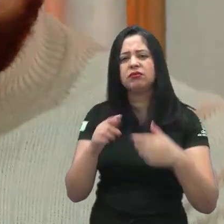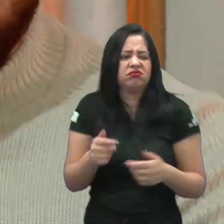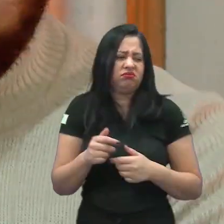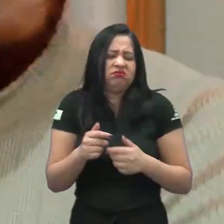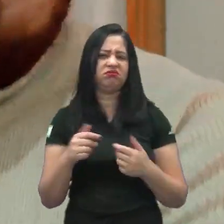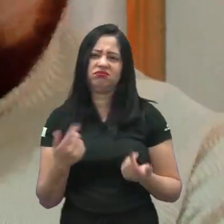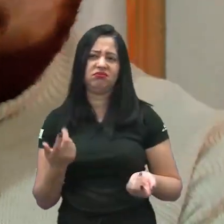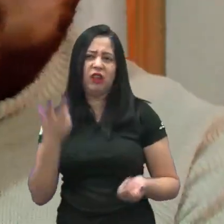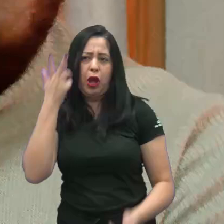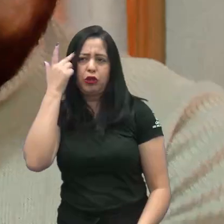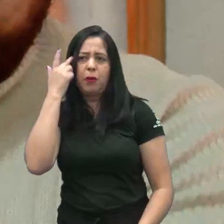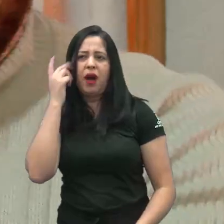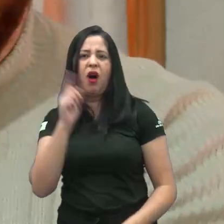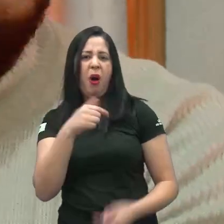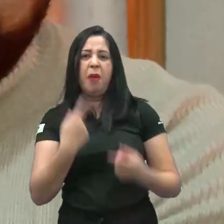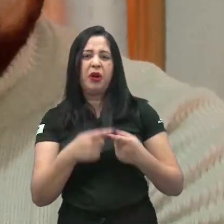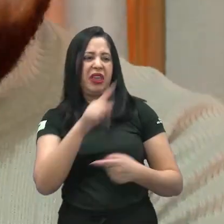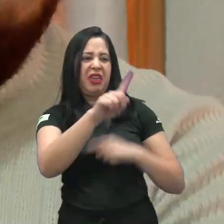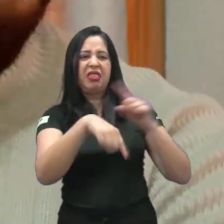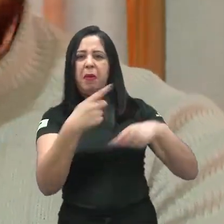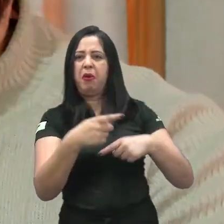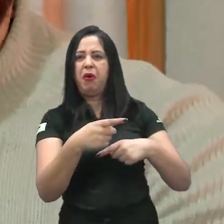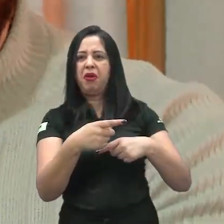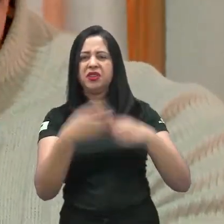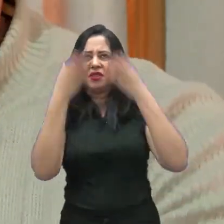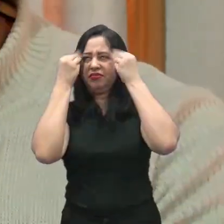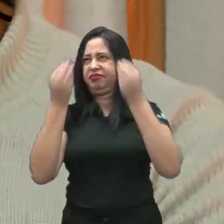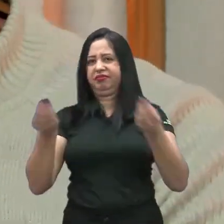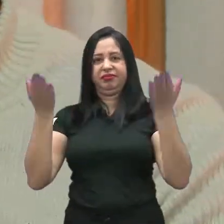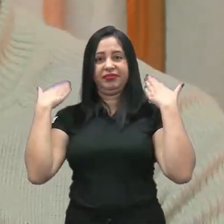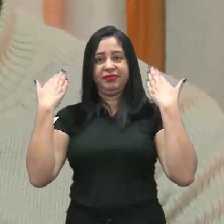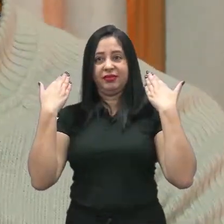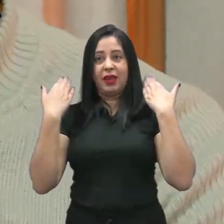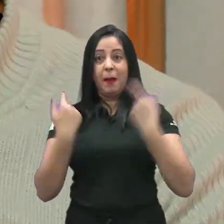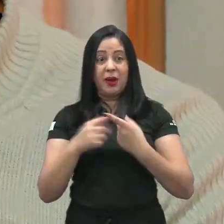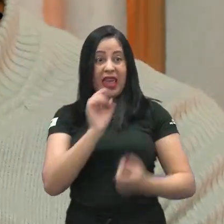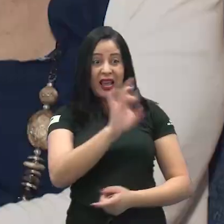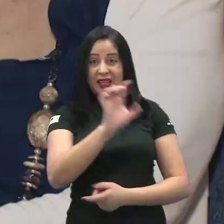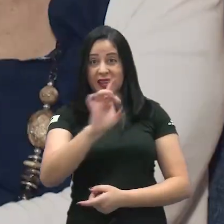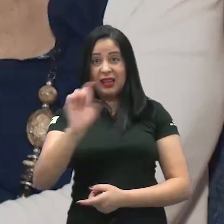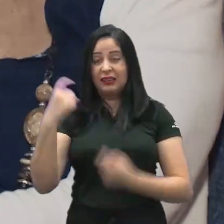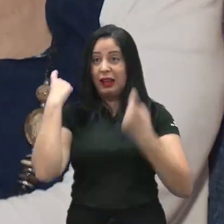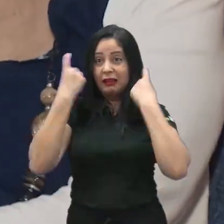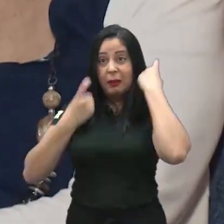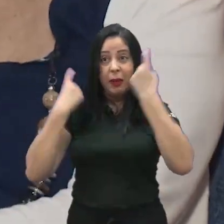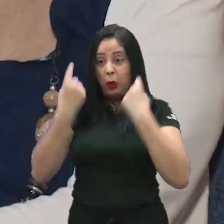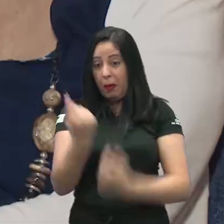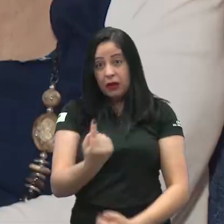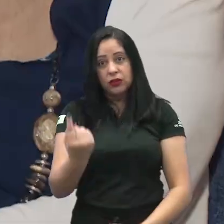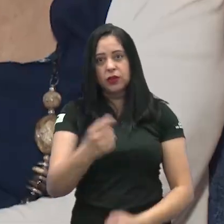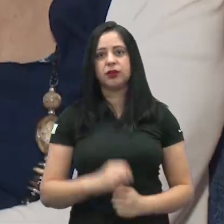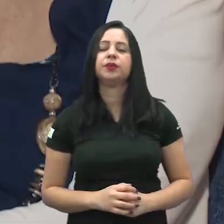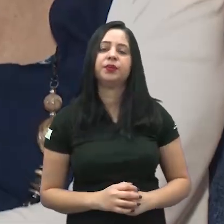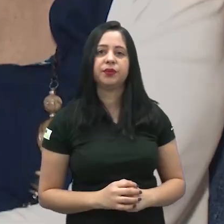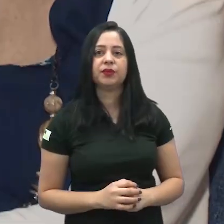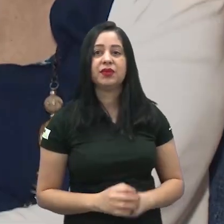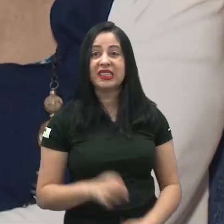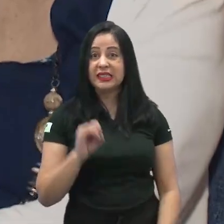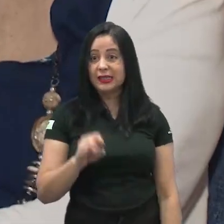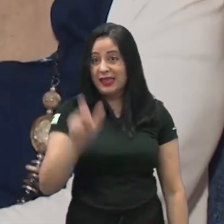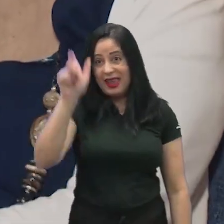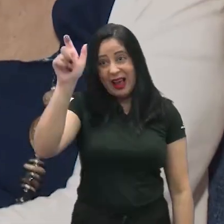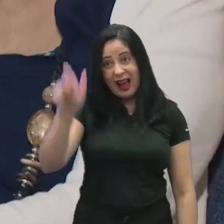minutos depois ele esqueceu daquela cena e acabou, a vida que segue, sabe? Todo mundo tá preocupado com seus próprios problemas. Uma pessoa que está